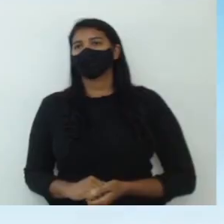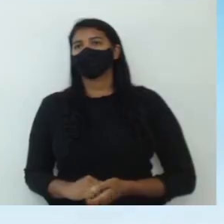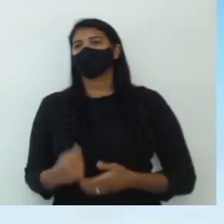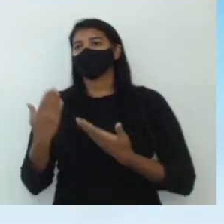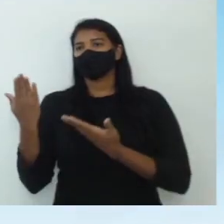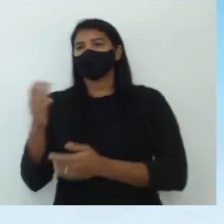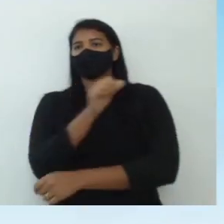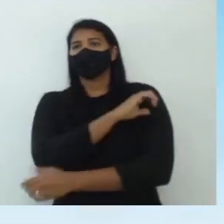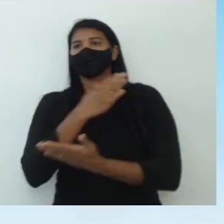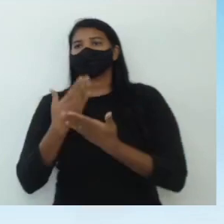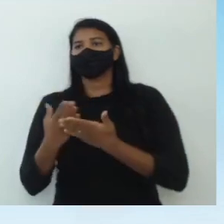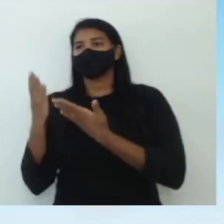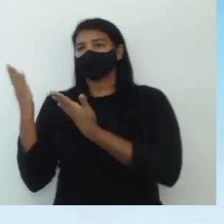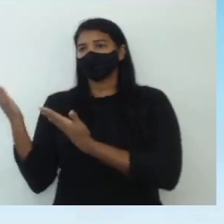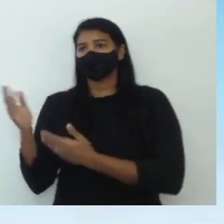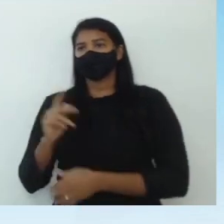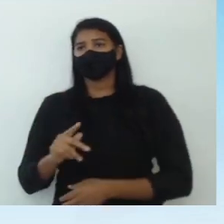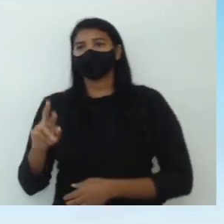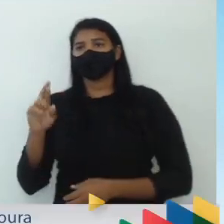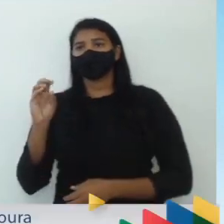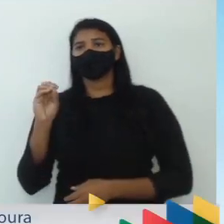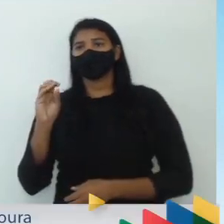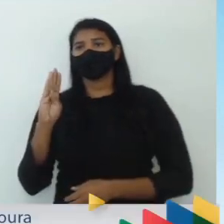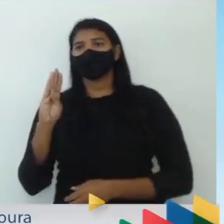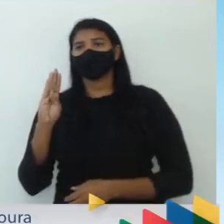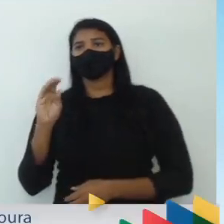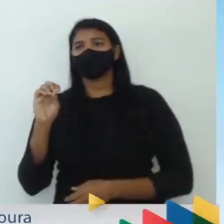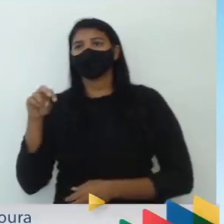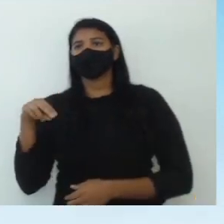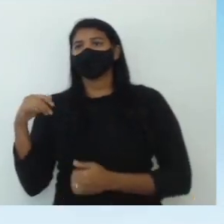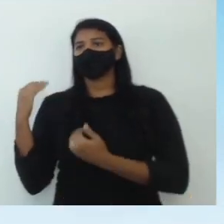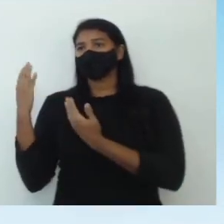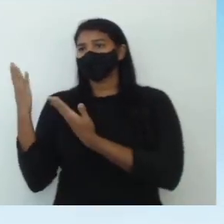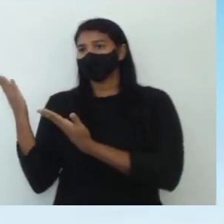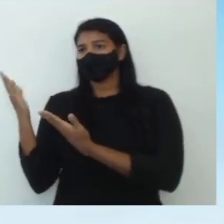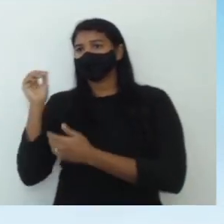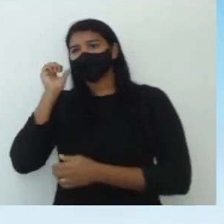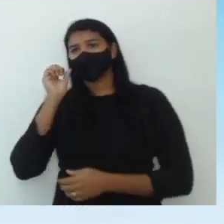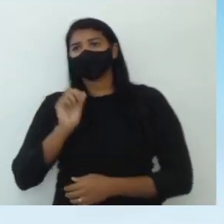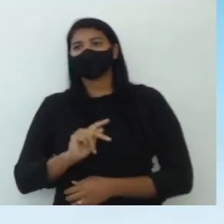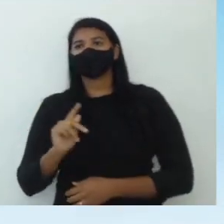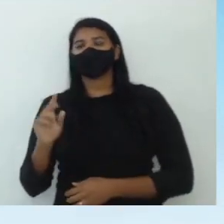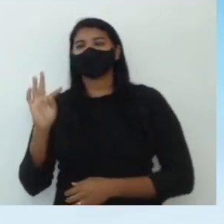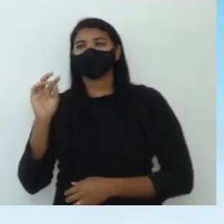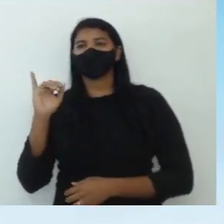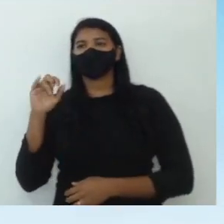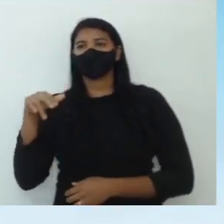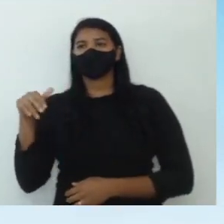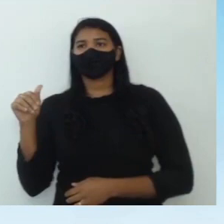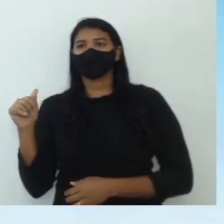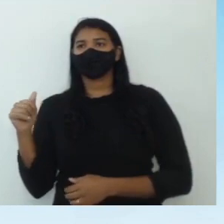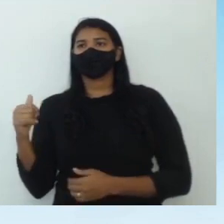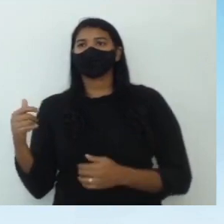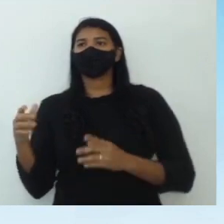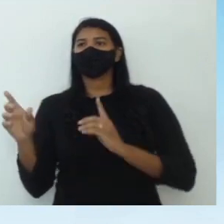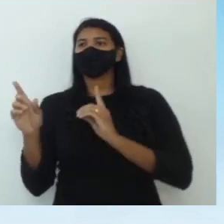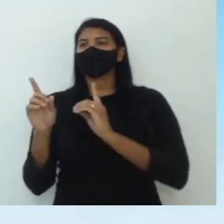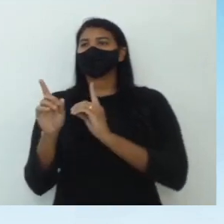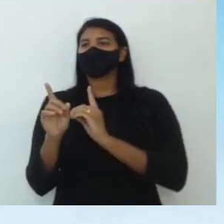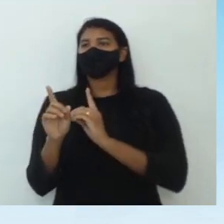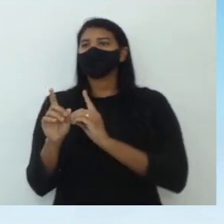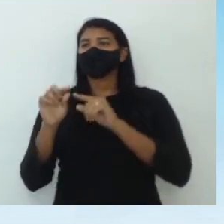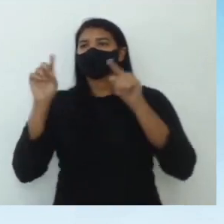Olá, estudantes! Eu sou o professor Robson Anselmo Tavares e a professora Tainá Leal. E hoje nós temos mais um encontro do